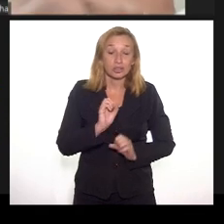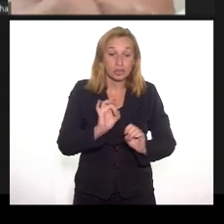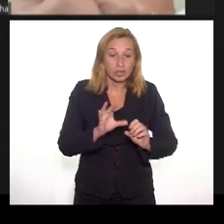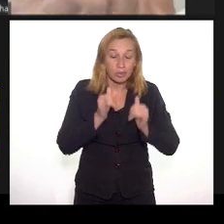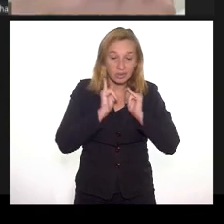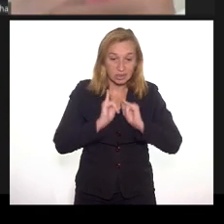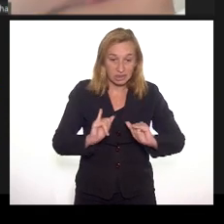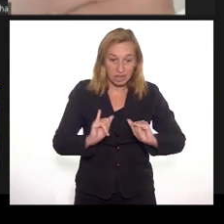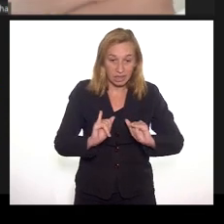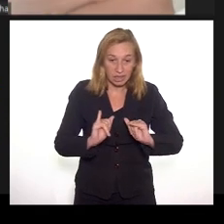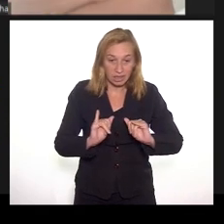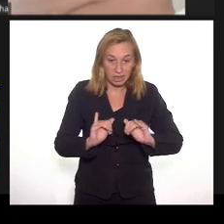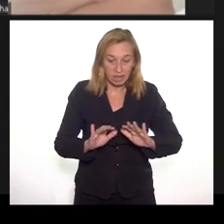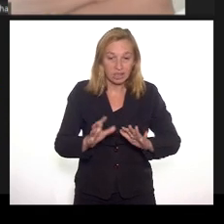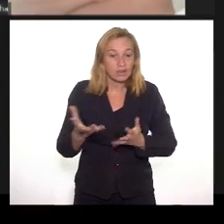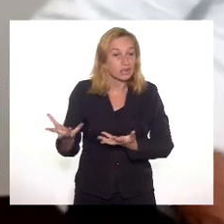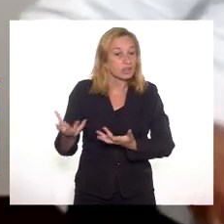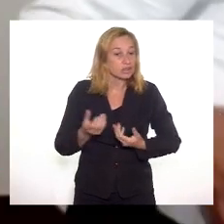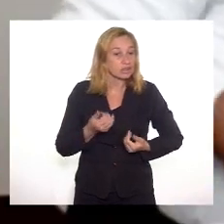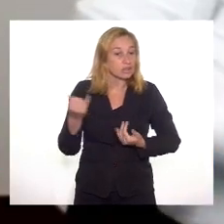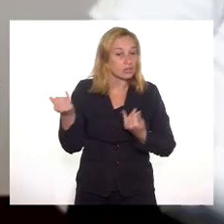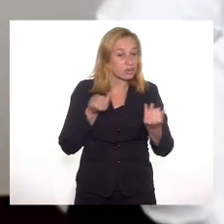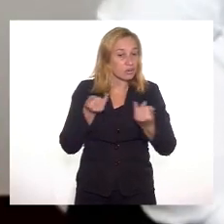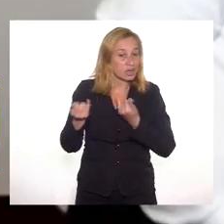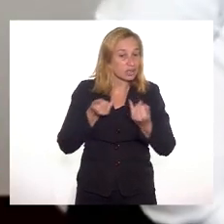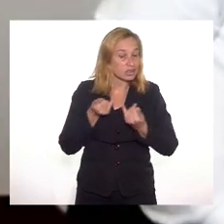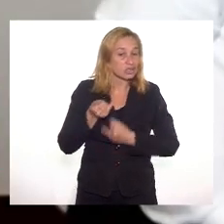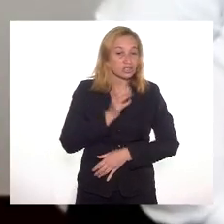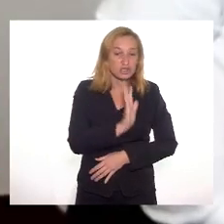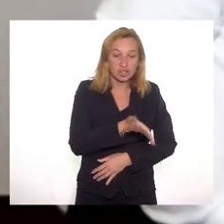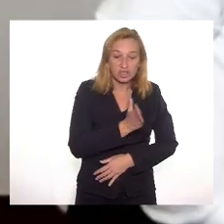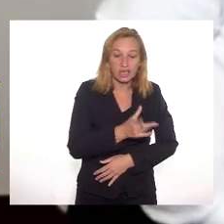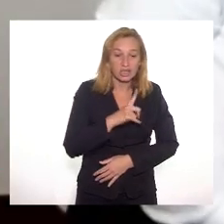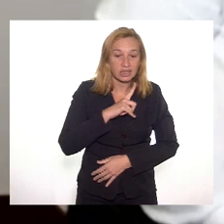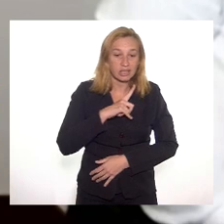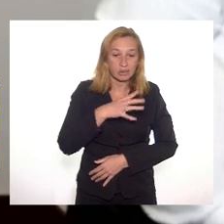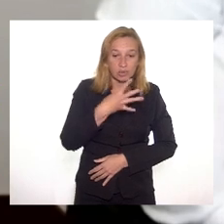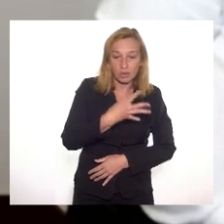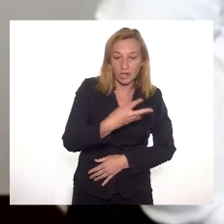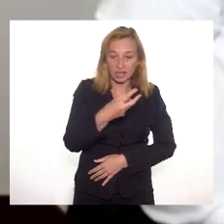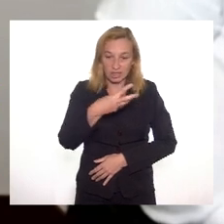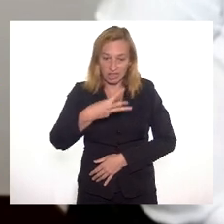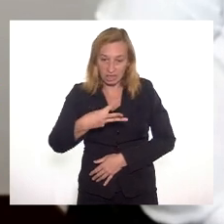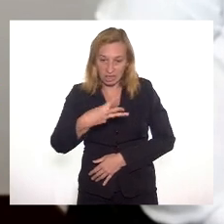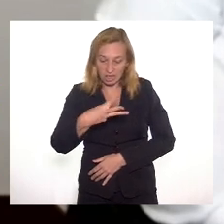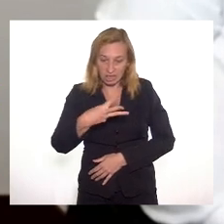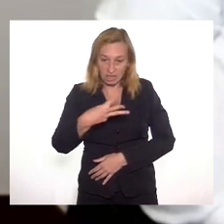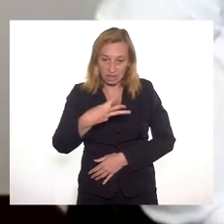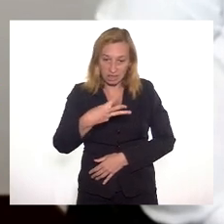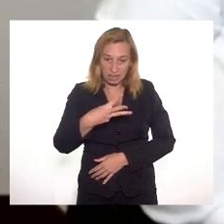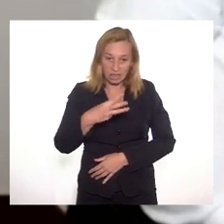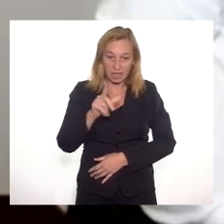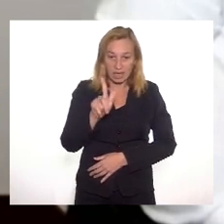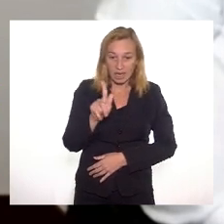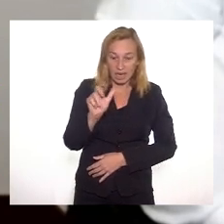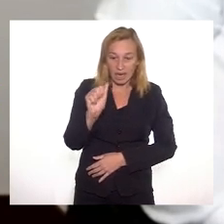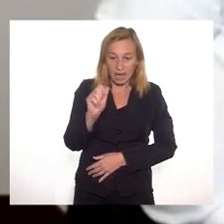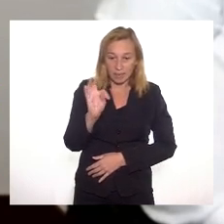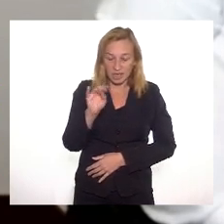também, estou recebendo a informação que já temos 43 gabinetes em funcionamento num prédio novo.